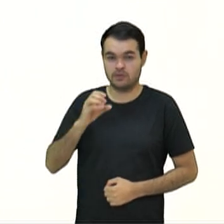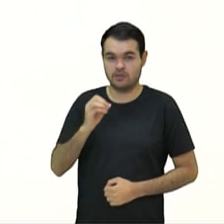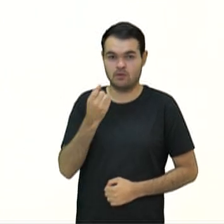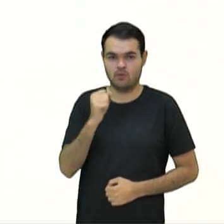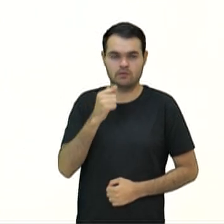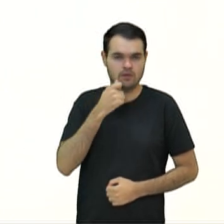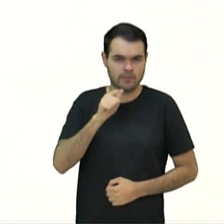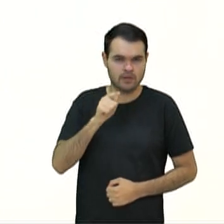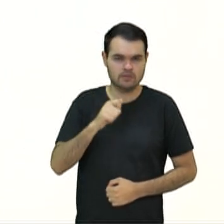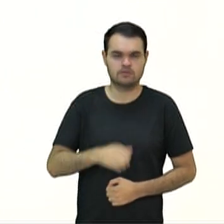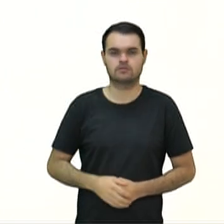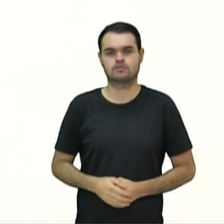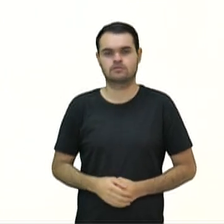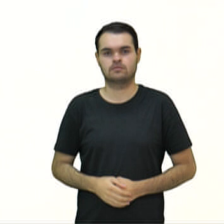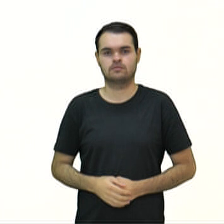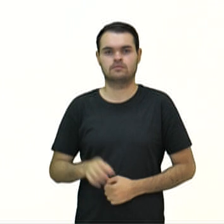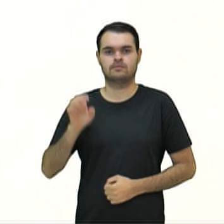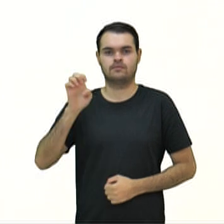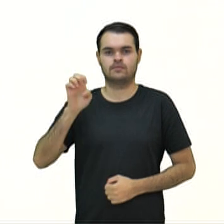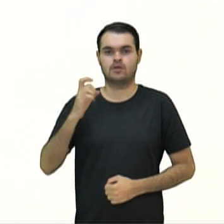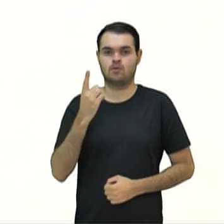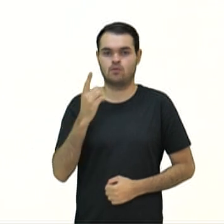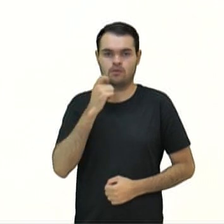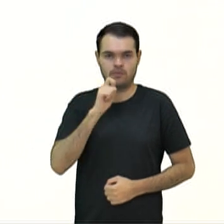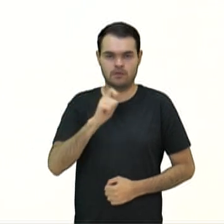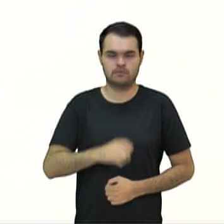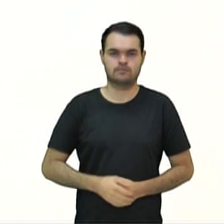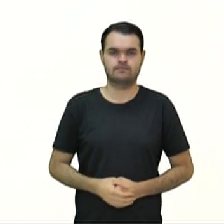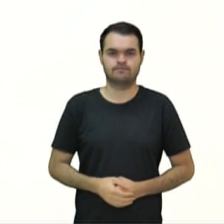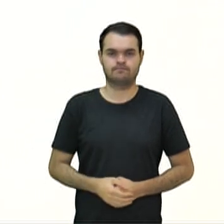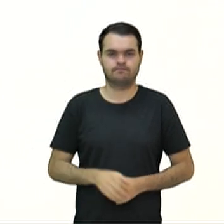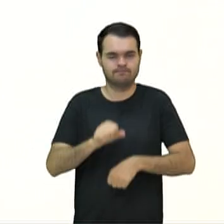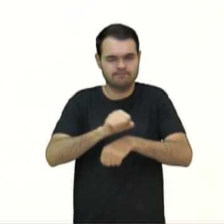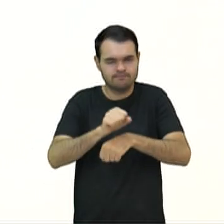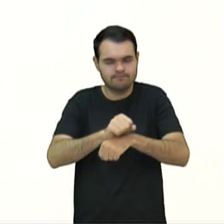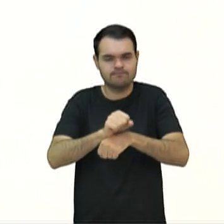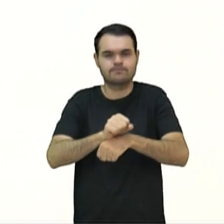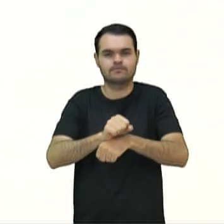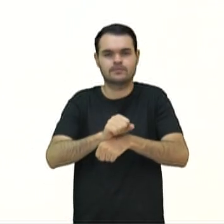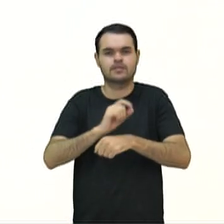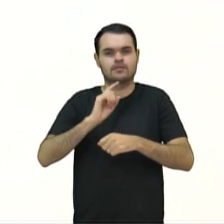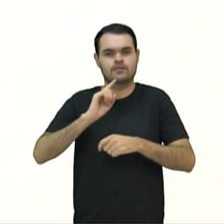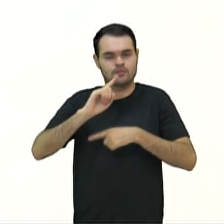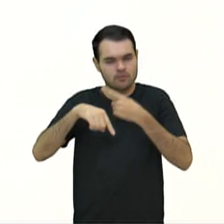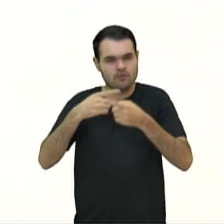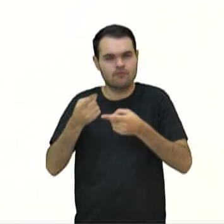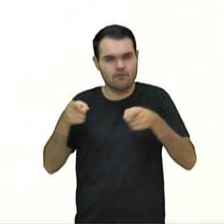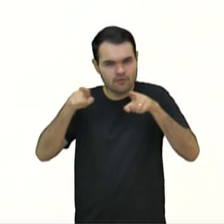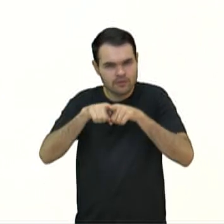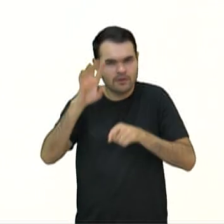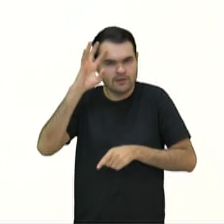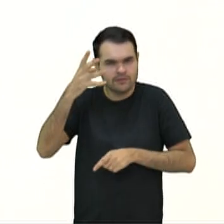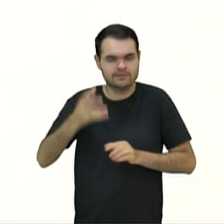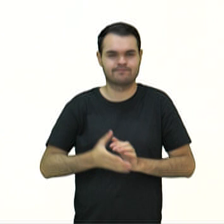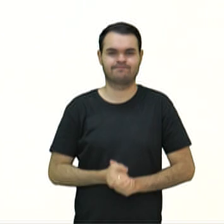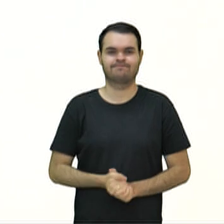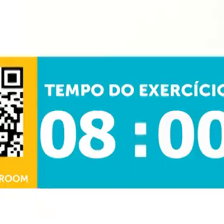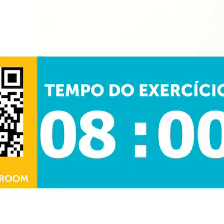0,08 ampere e E, 1 amperes. Vamos dar um tempinho e já voltamos aí para resolver.